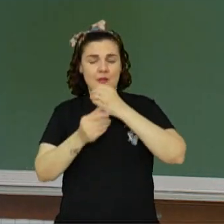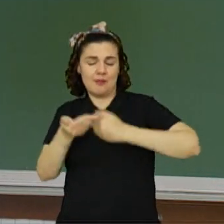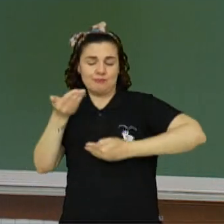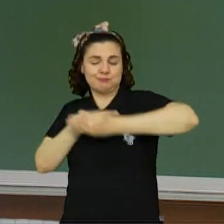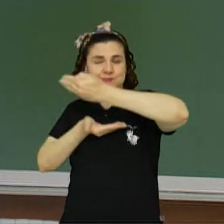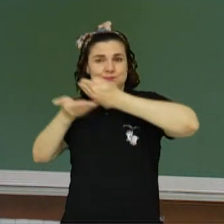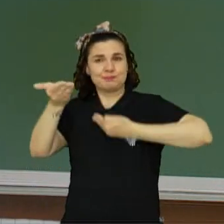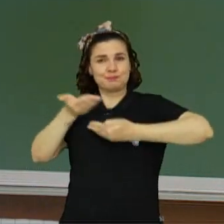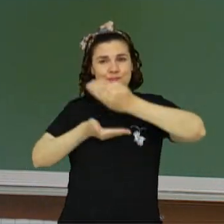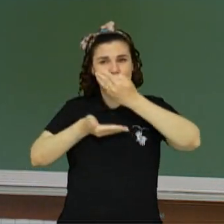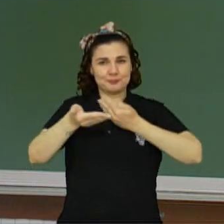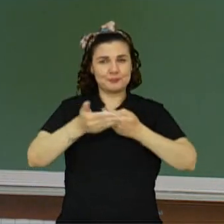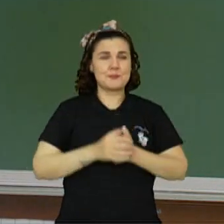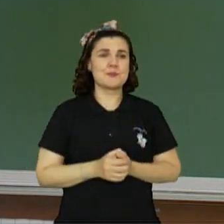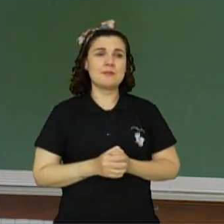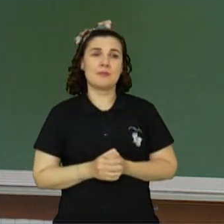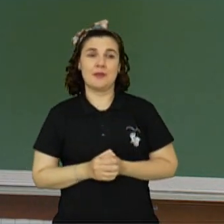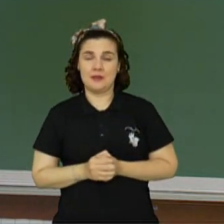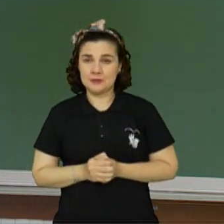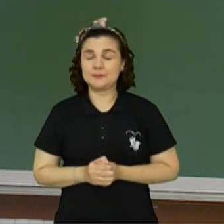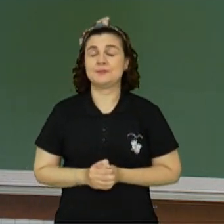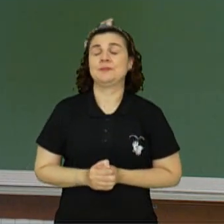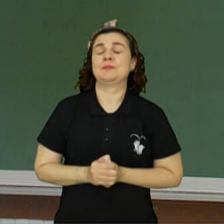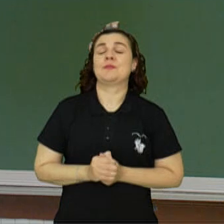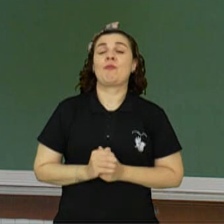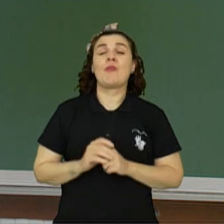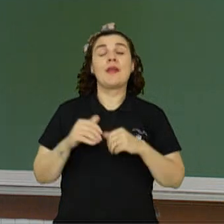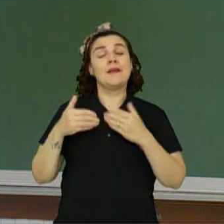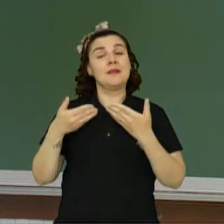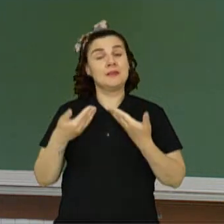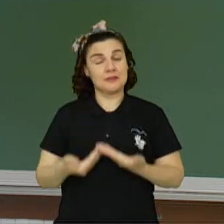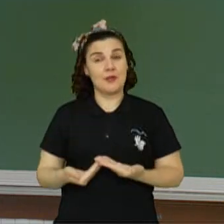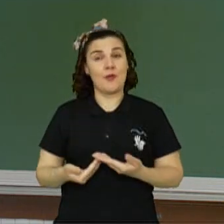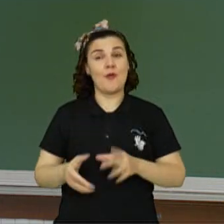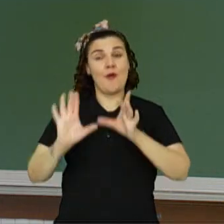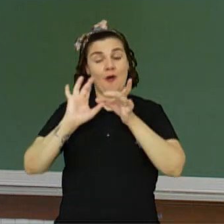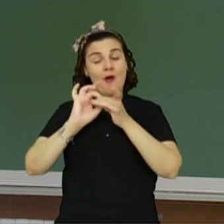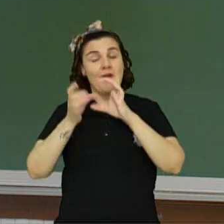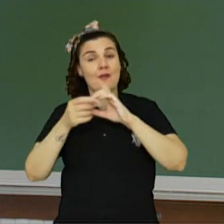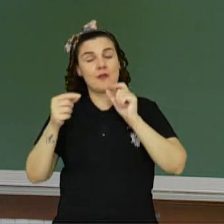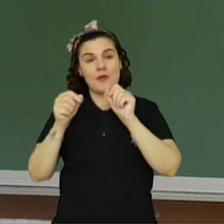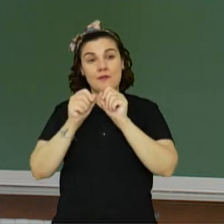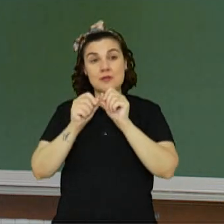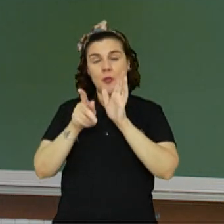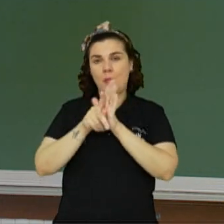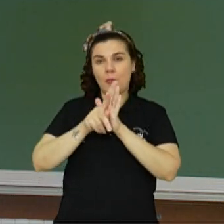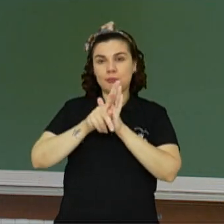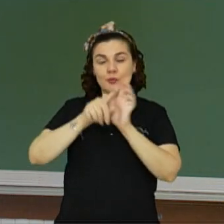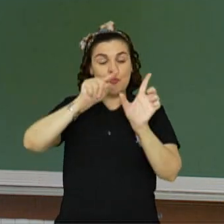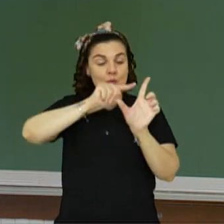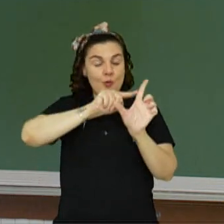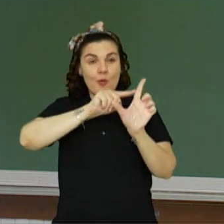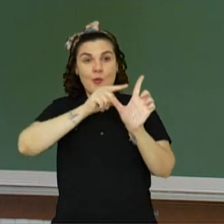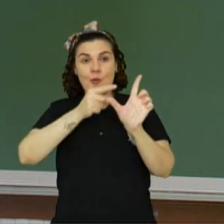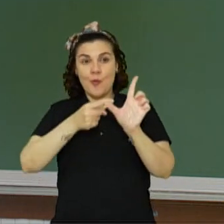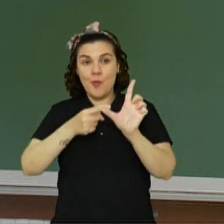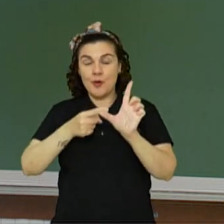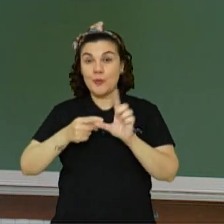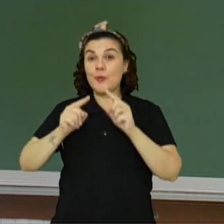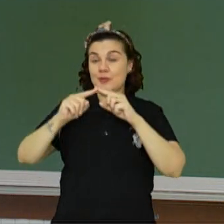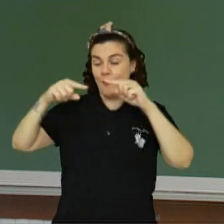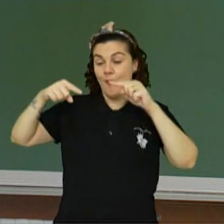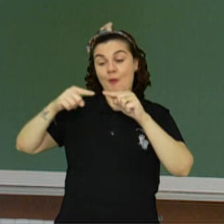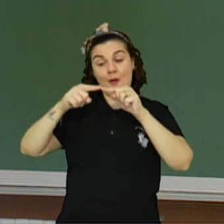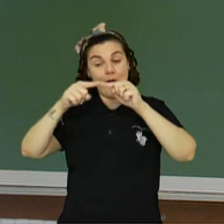emprestam elétrons, né, compartilham elétrons, eles vão formar um ângulo, né? Então, esse ângulo